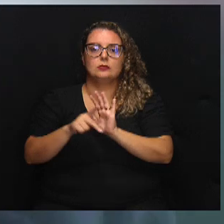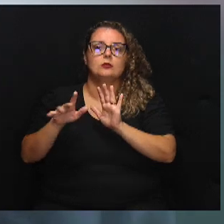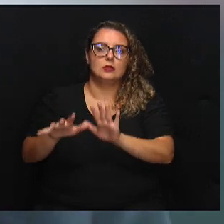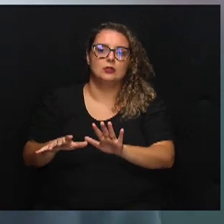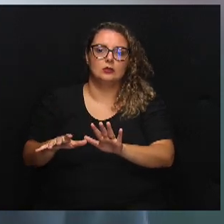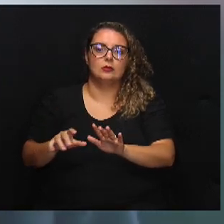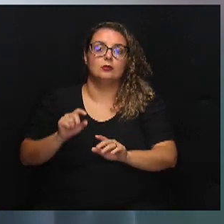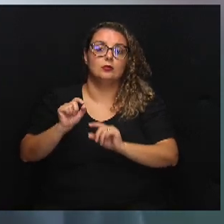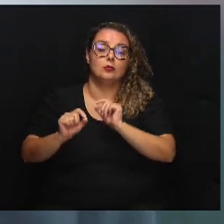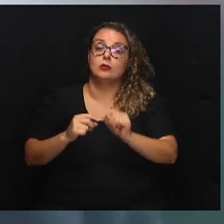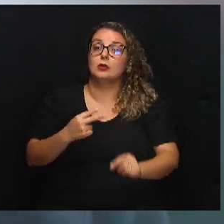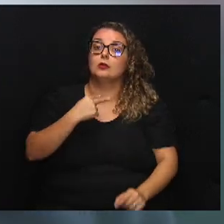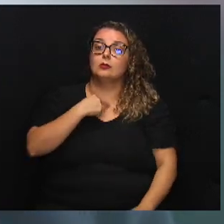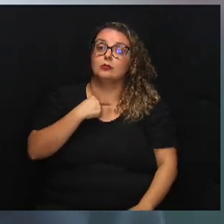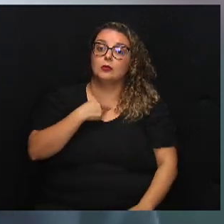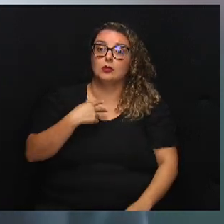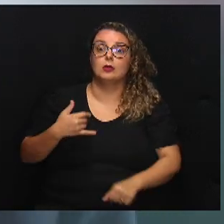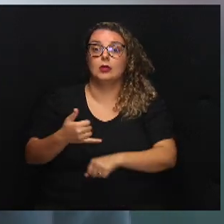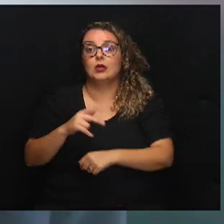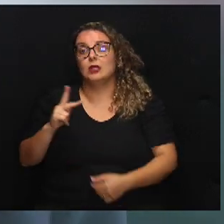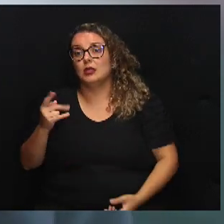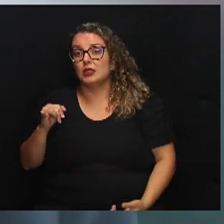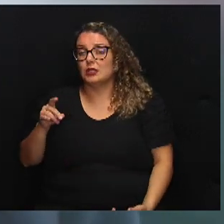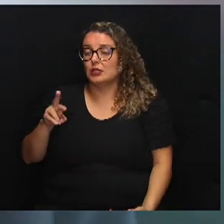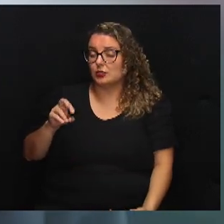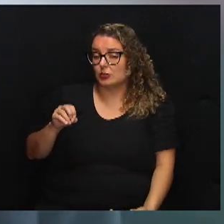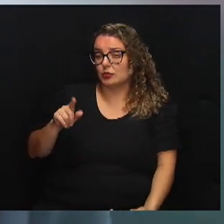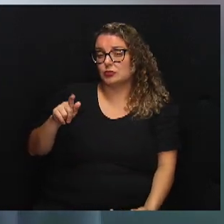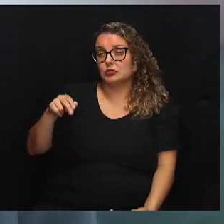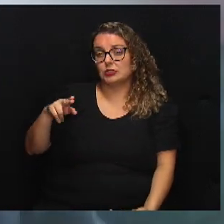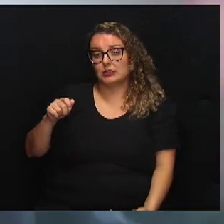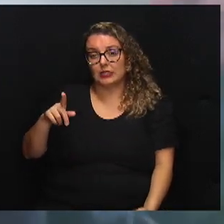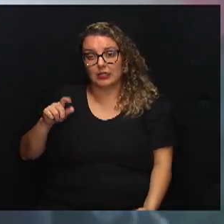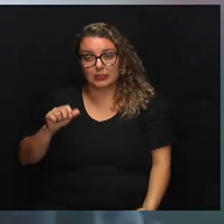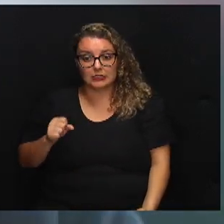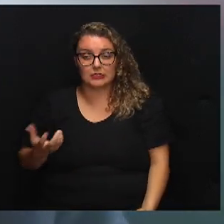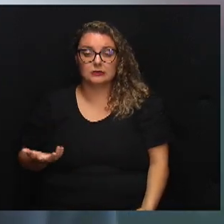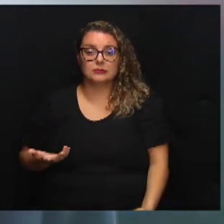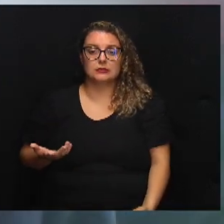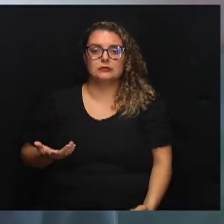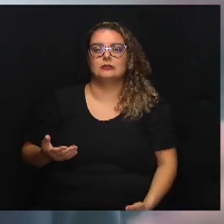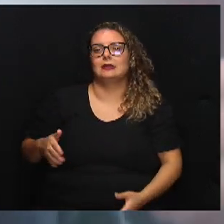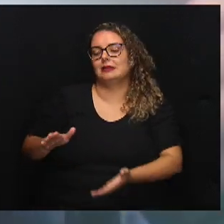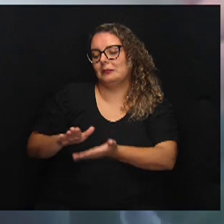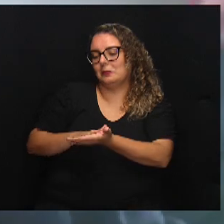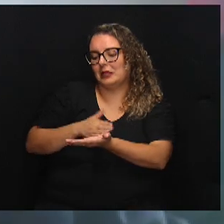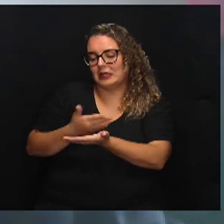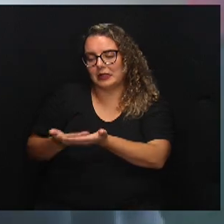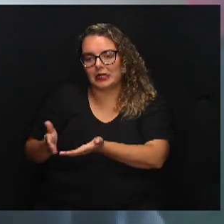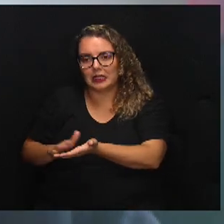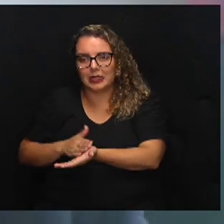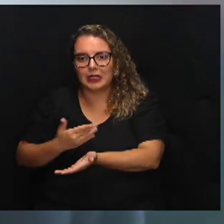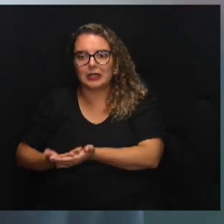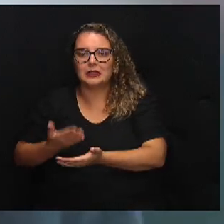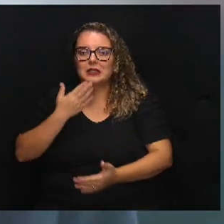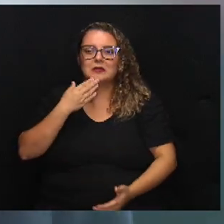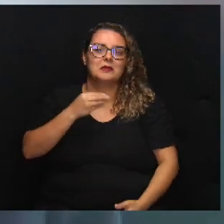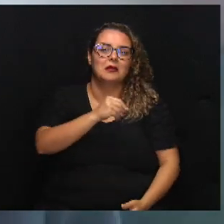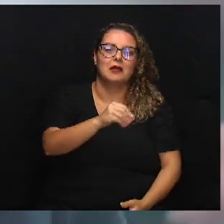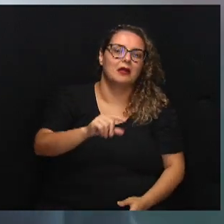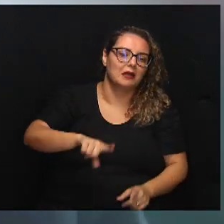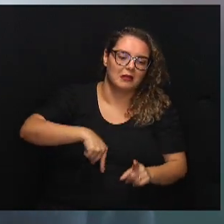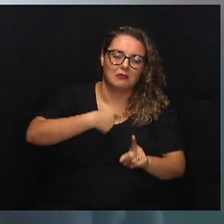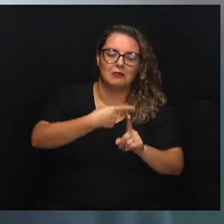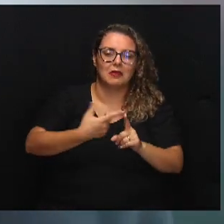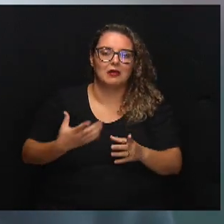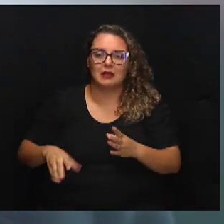que não pode são gorduras hidrogenadas, que são gorduras que estão aí nas margarinas, açúcar